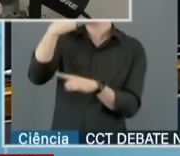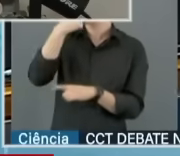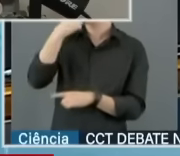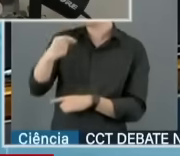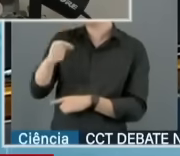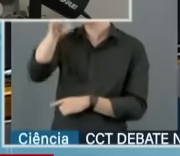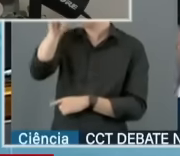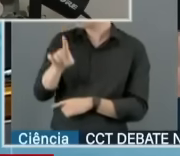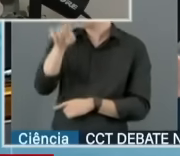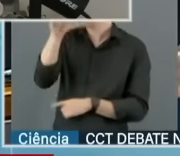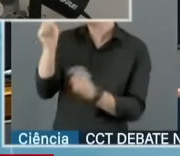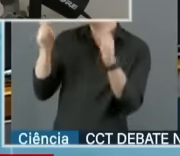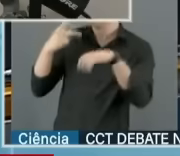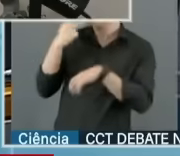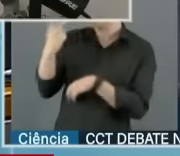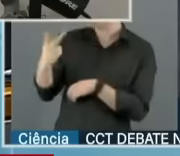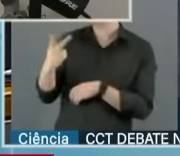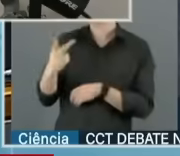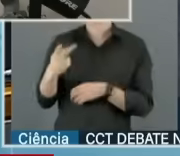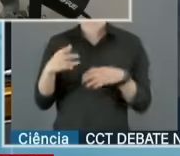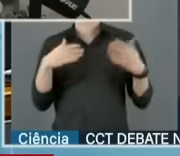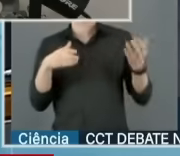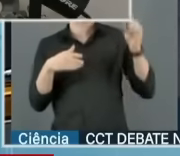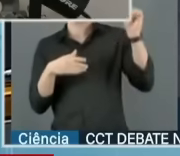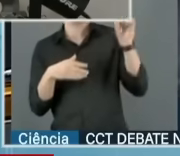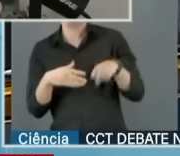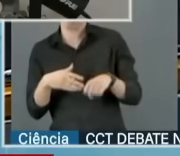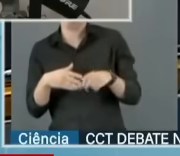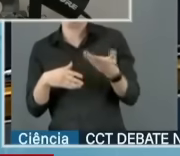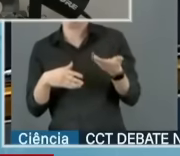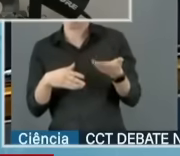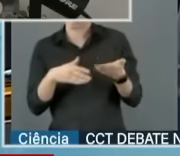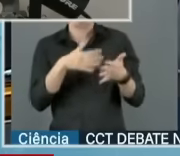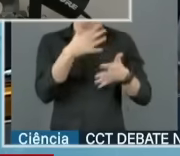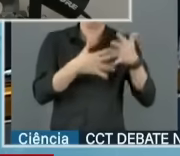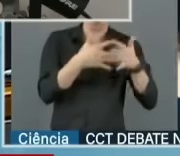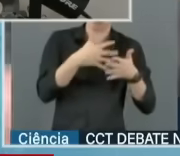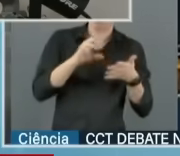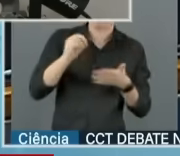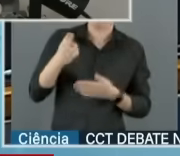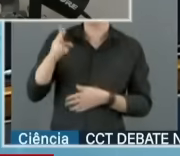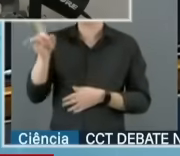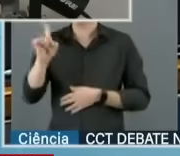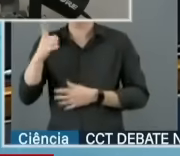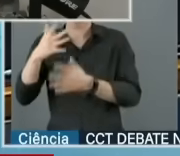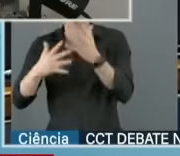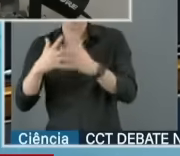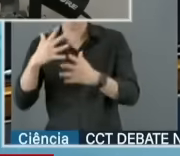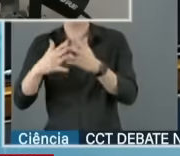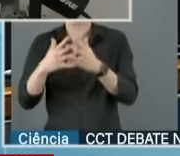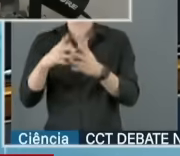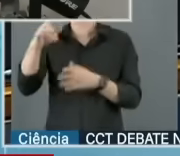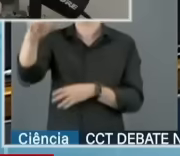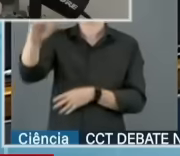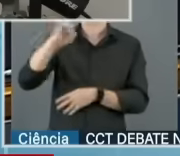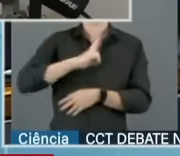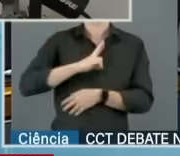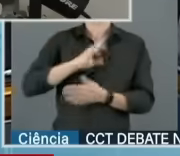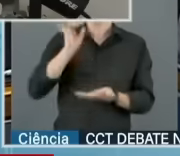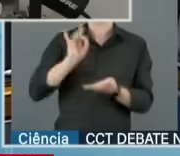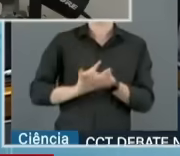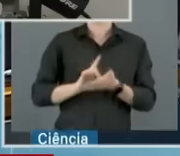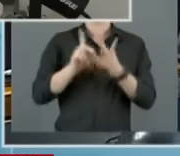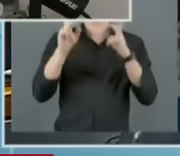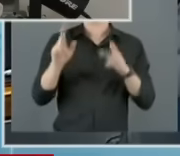já ficou provado tanto pelo Ministério da Justiça como pelo Gabinete de Segurança Institucional, avisando do risco de